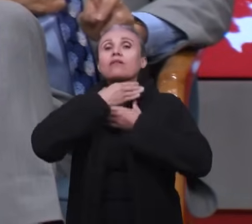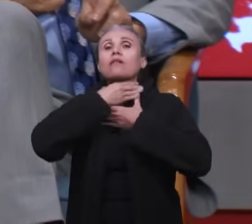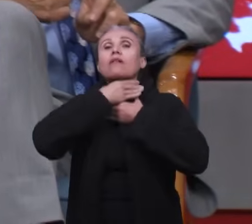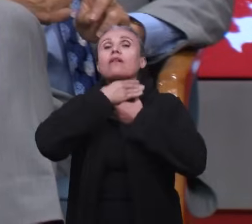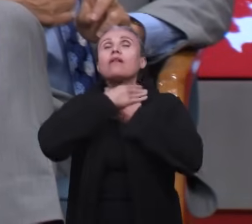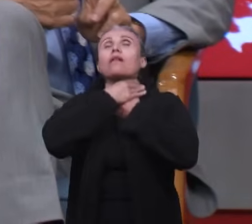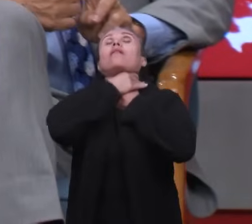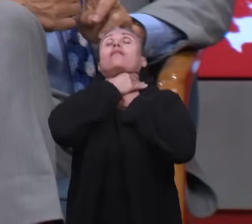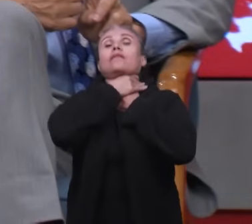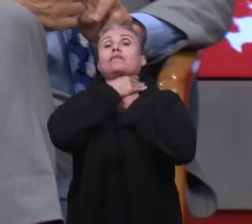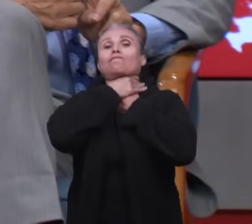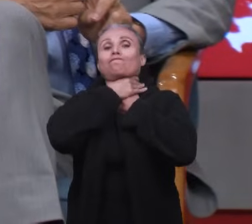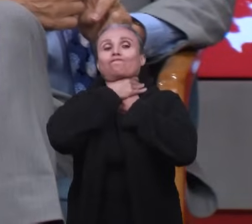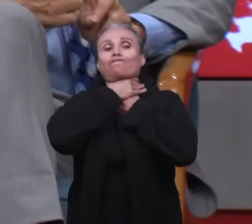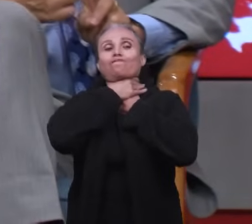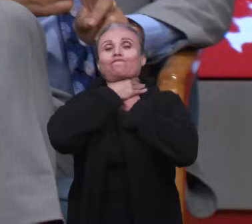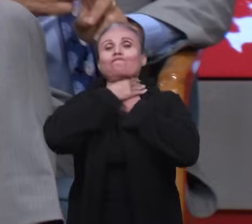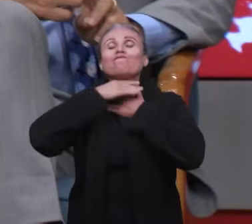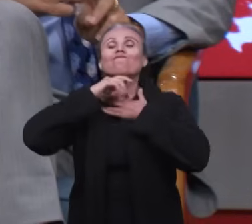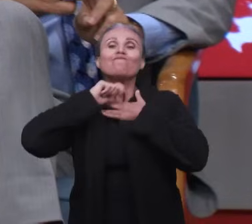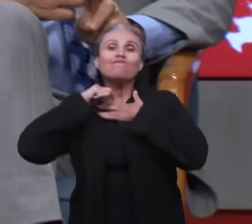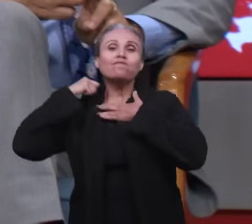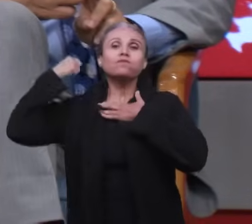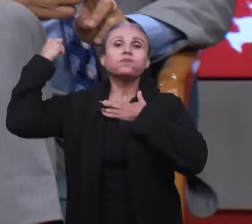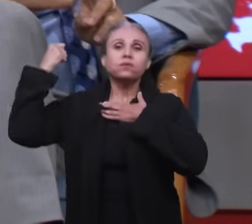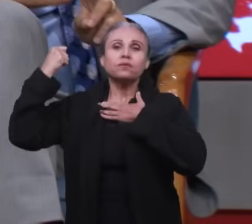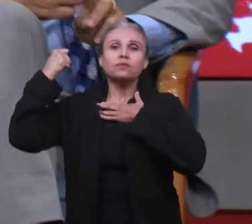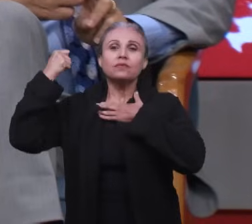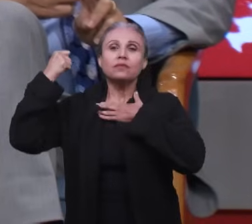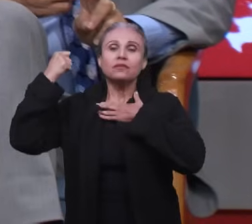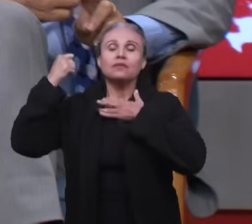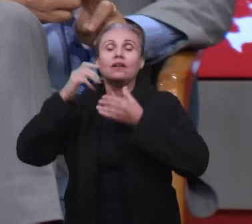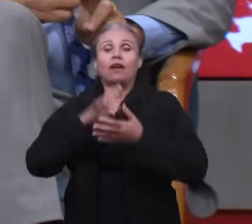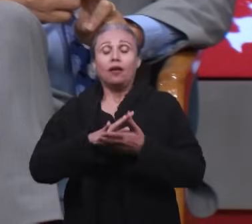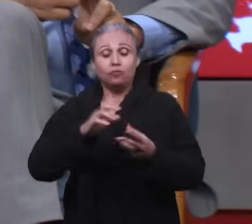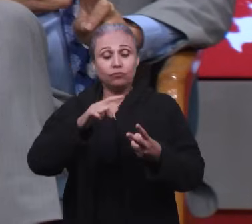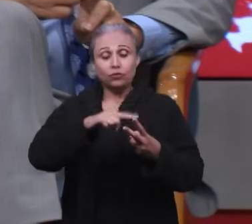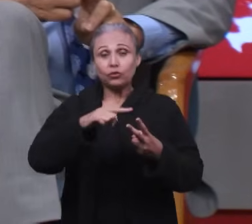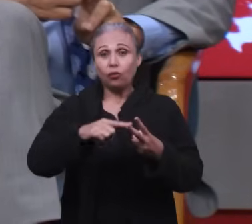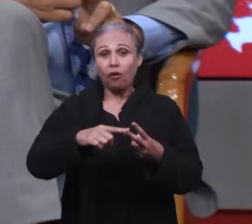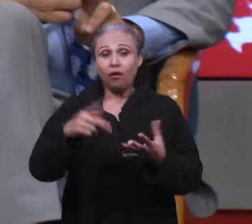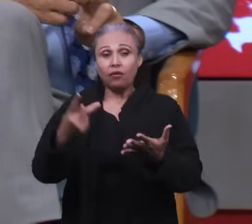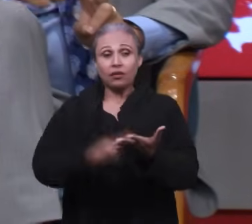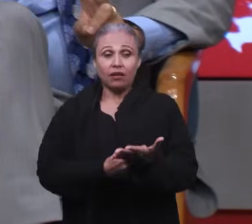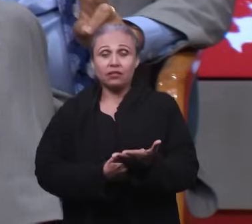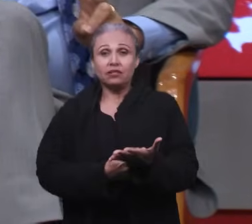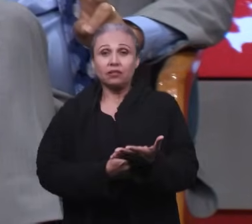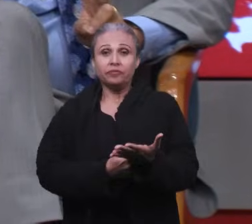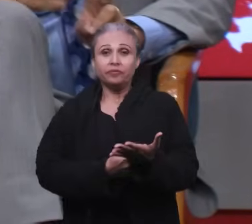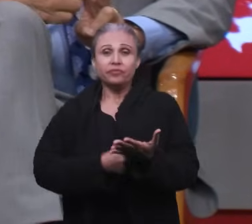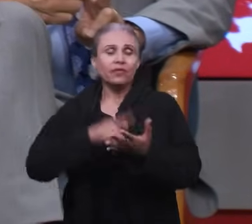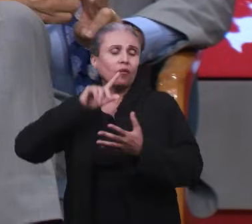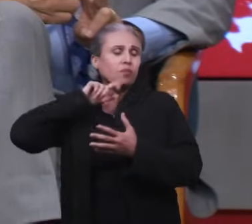podem acontecer no enforcamento. Ou o estrangulamento, que é, na verdade, o rompimento, né,